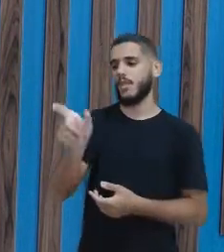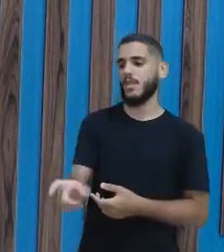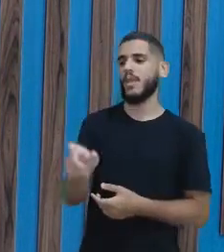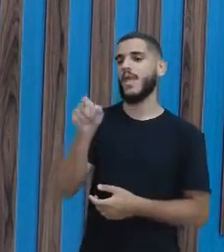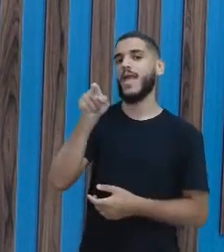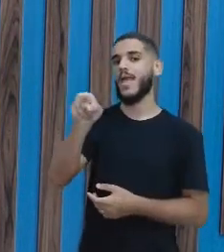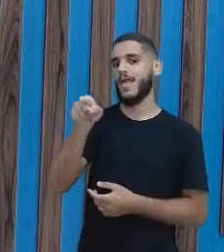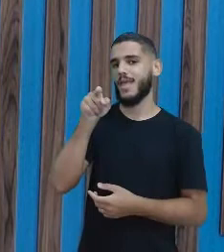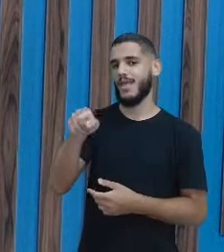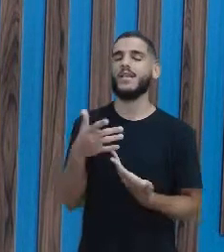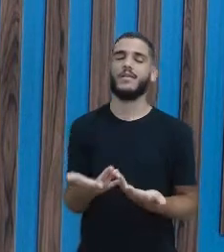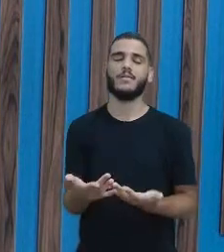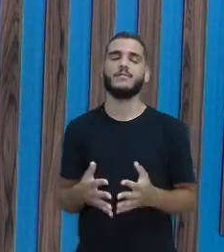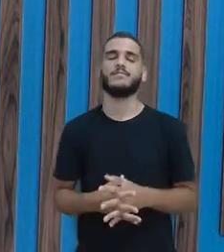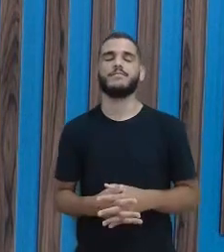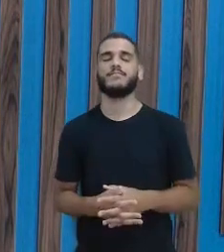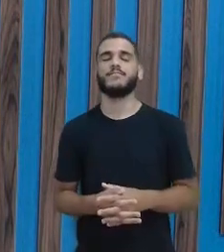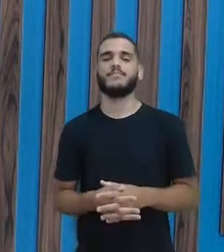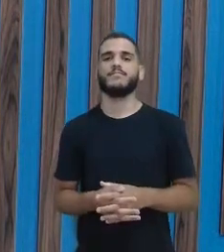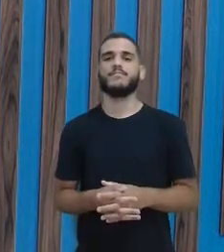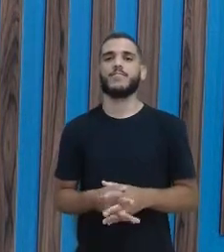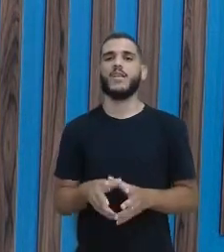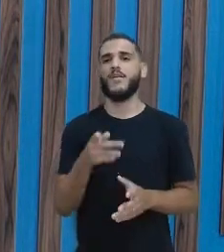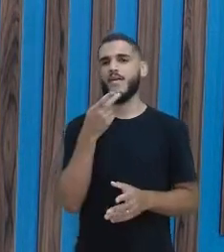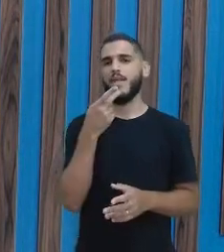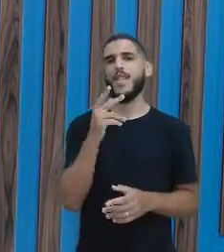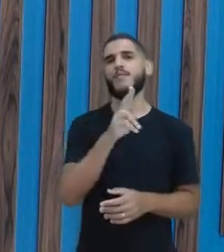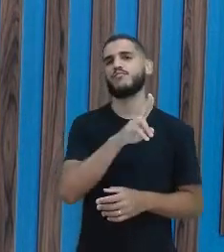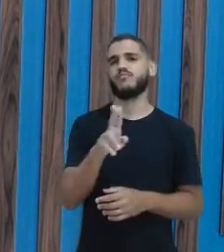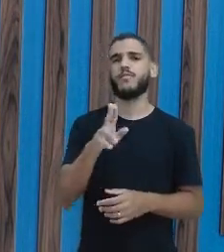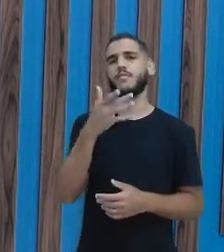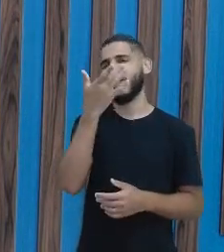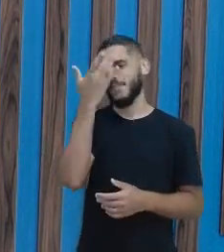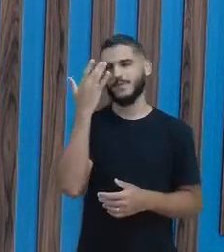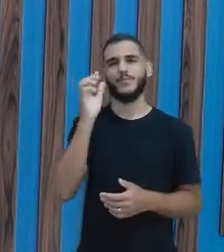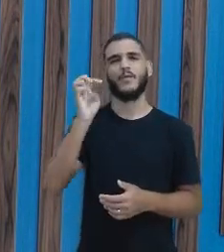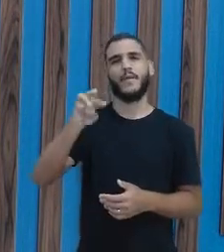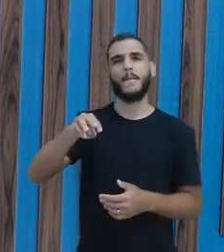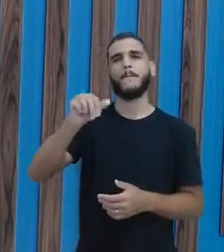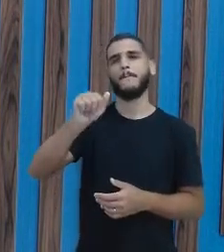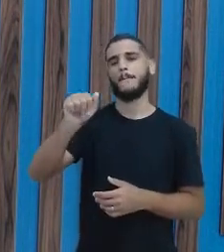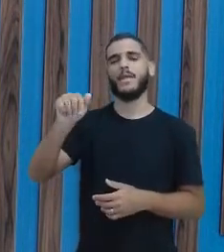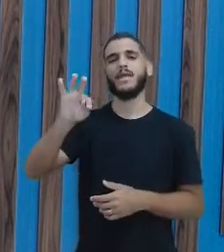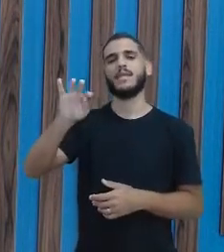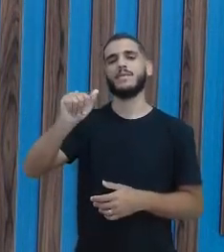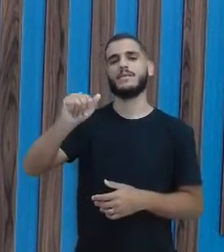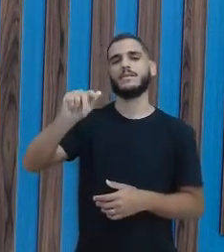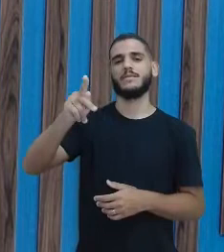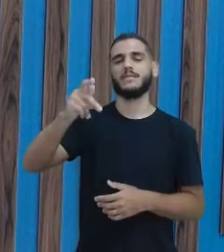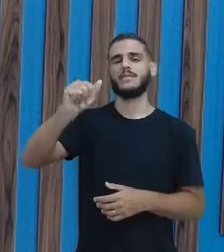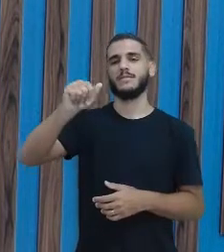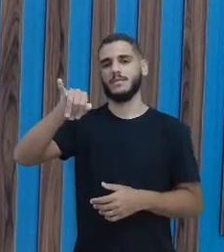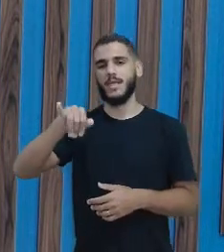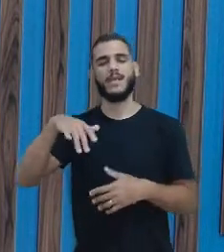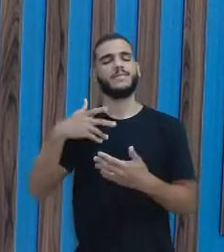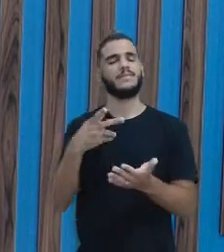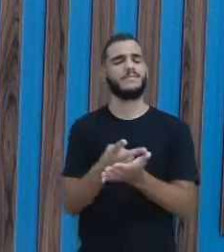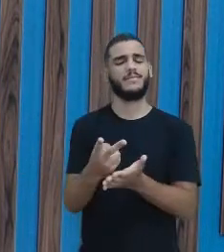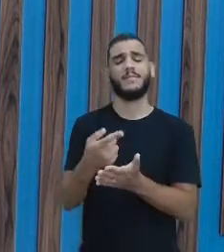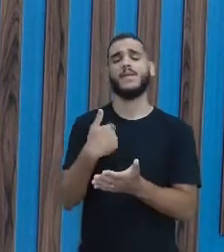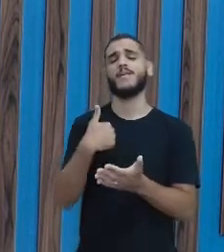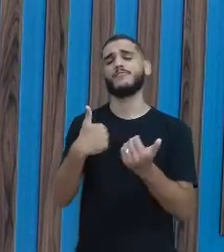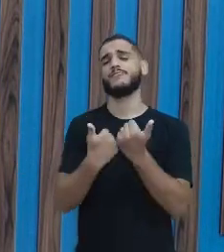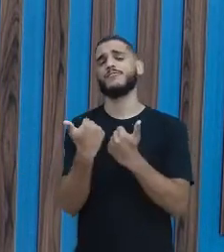que é o nome da pessoa, o nome da ministra, o nome da mulher, eu